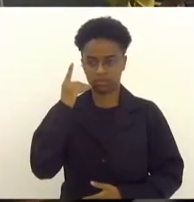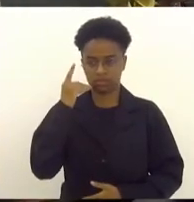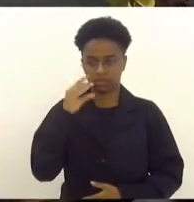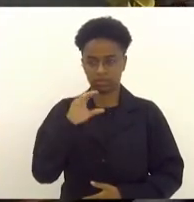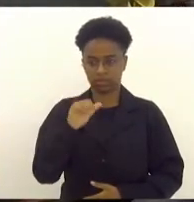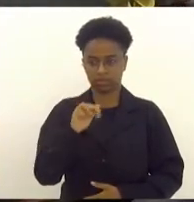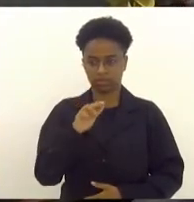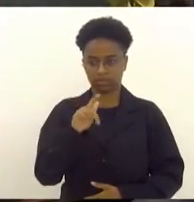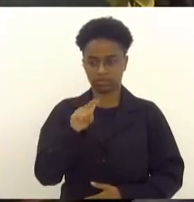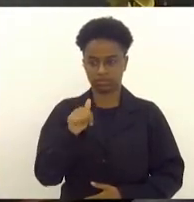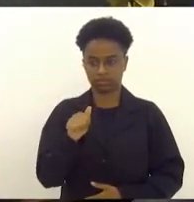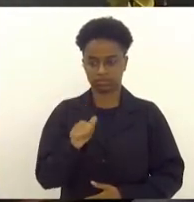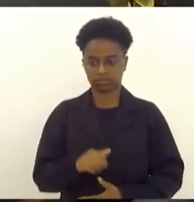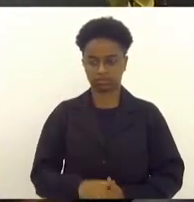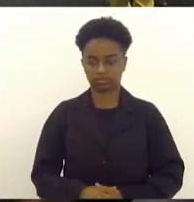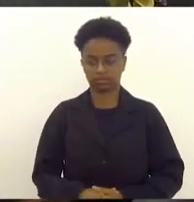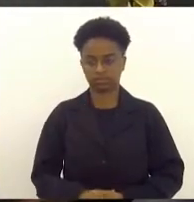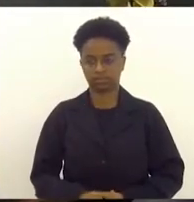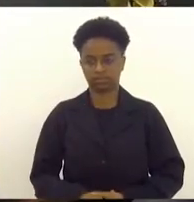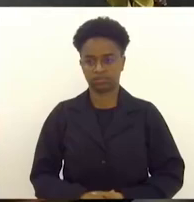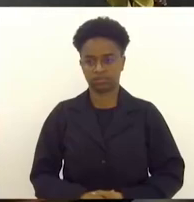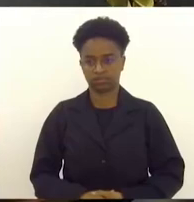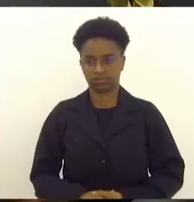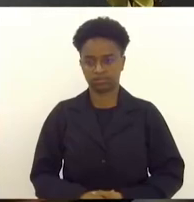Carla Machado por favor